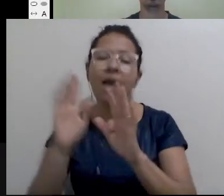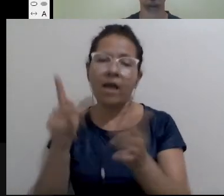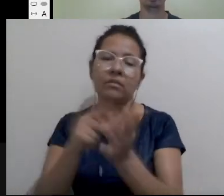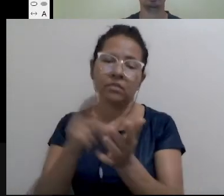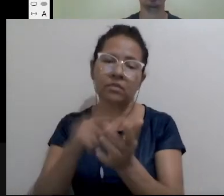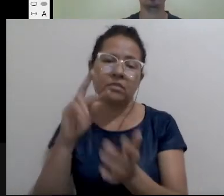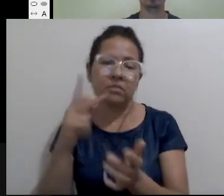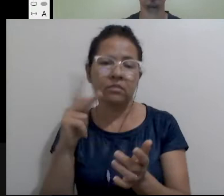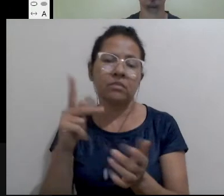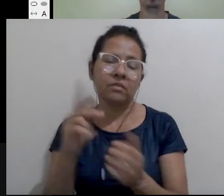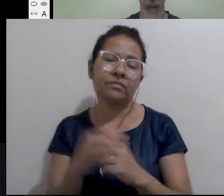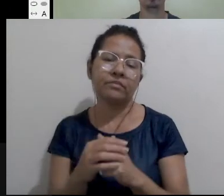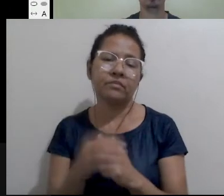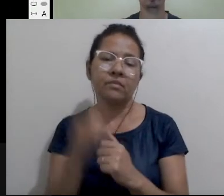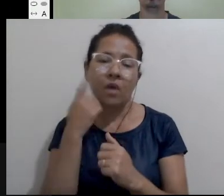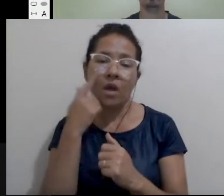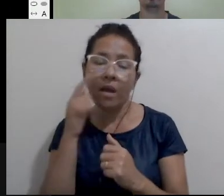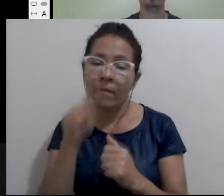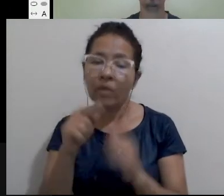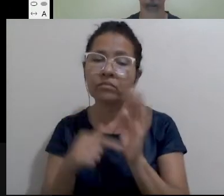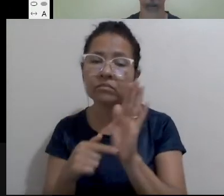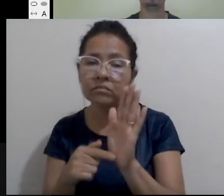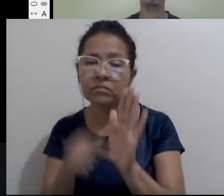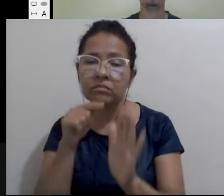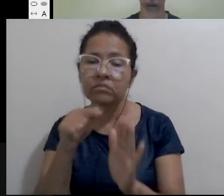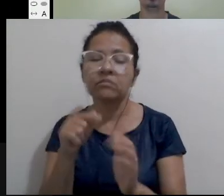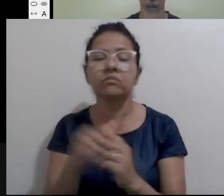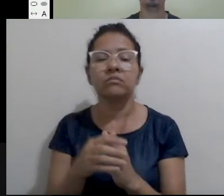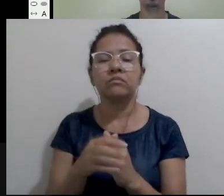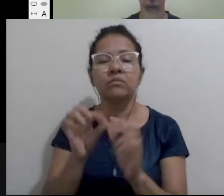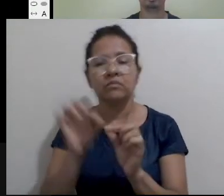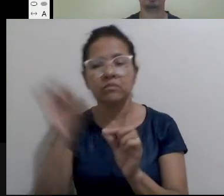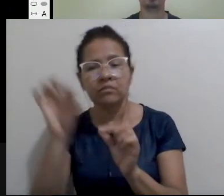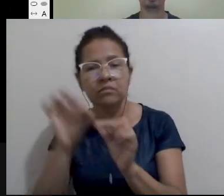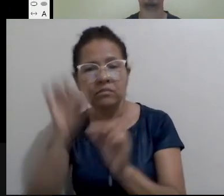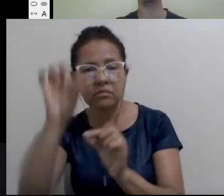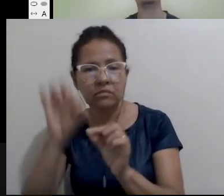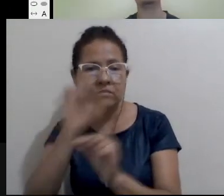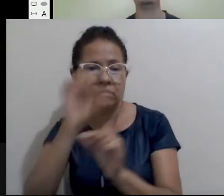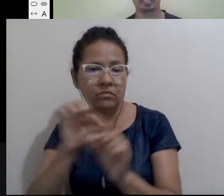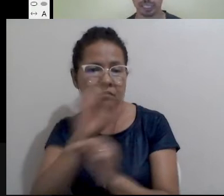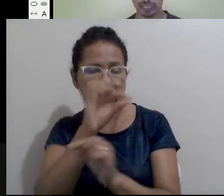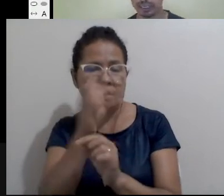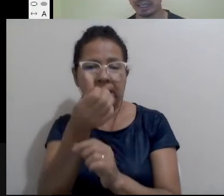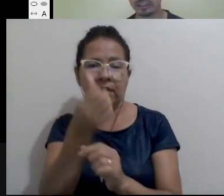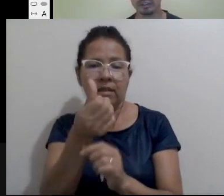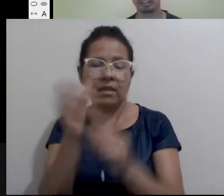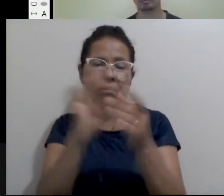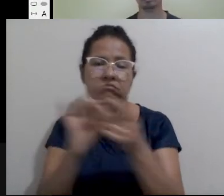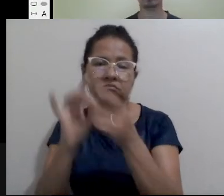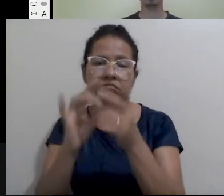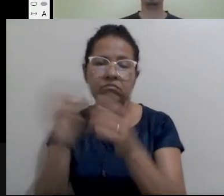estudou anteriormente. Então, aqui, ó, representados os elétrons compartilhados, tá? Referente às 6